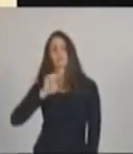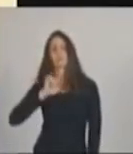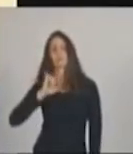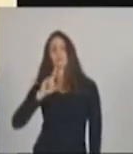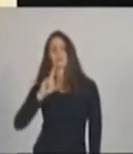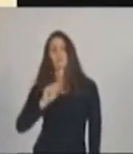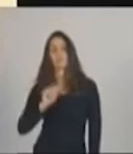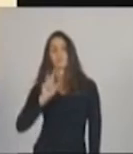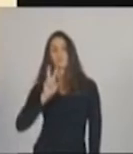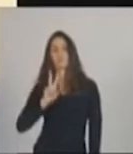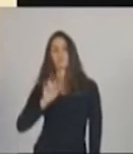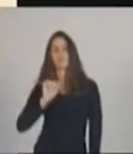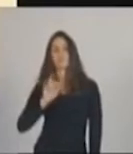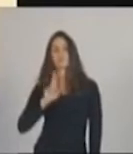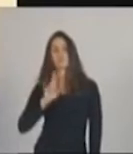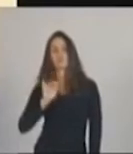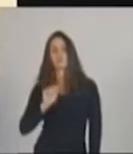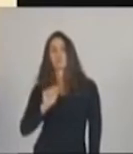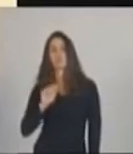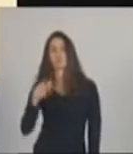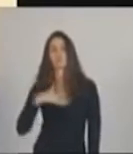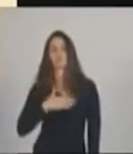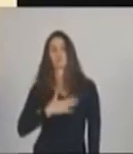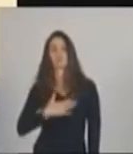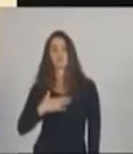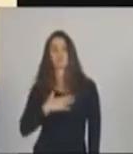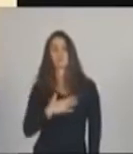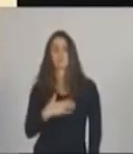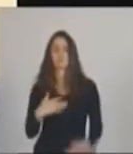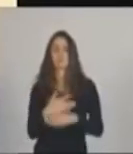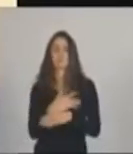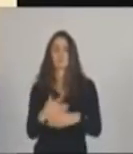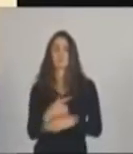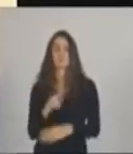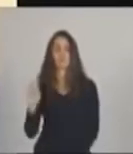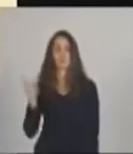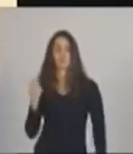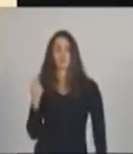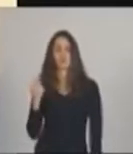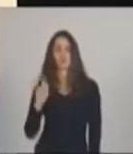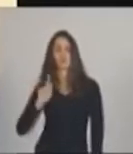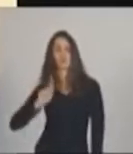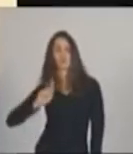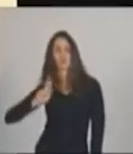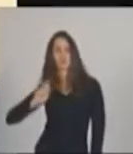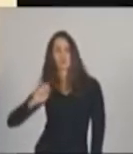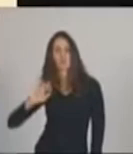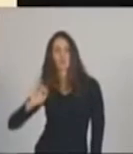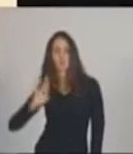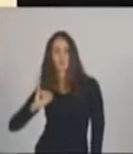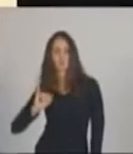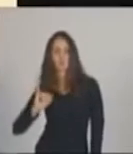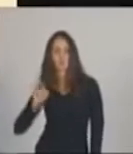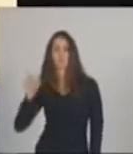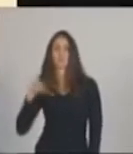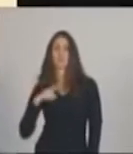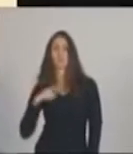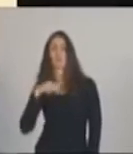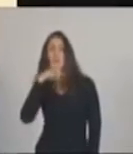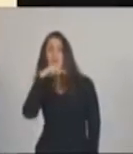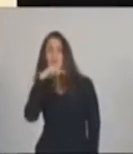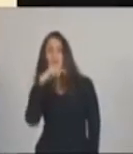Silva. Dona Eneida, uma pessoa queridíssima na cidade de Guaçuí, mãe de Urso e Cristina, com alguns